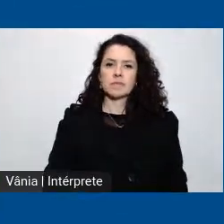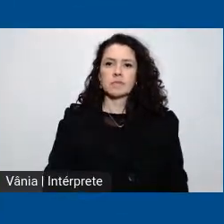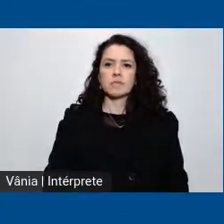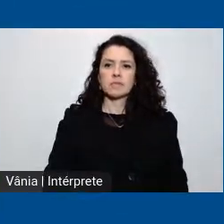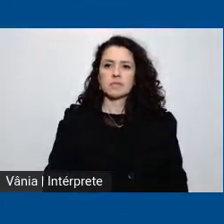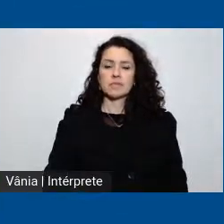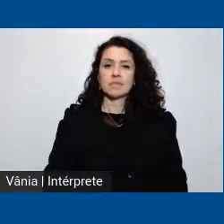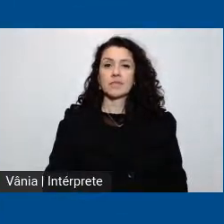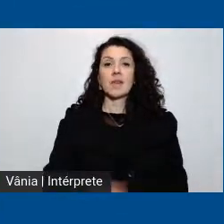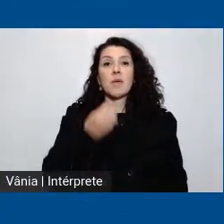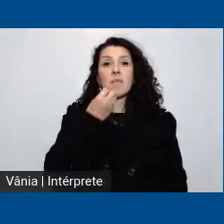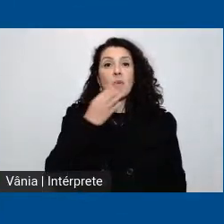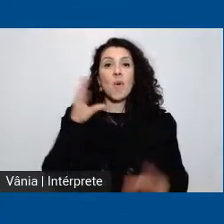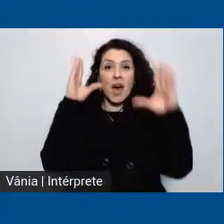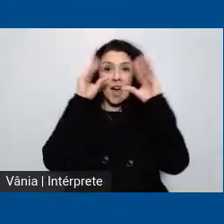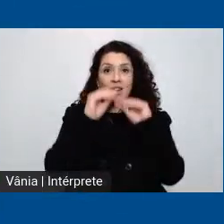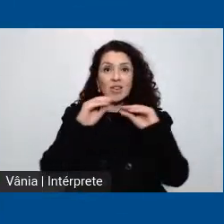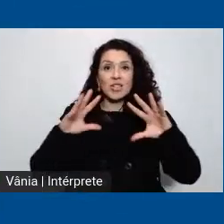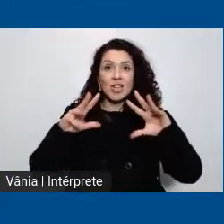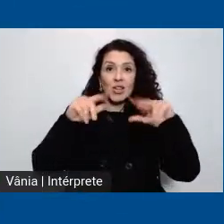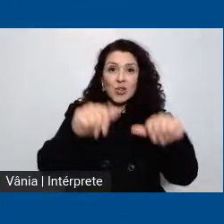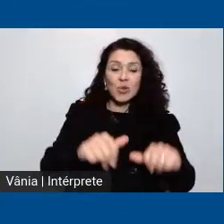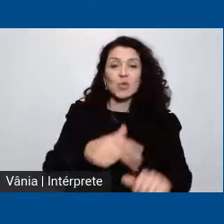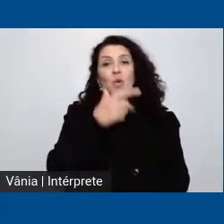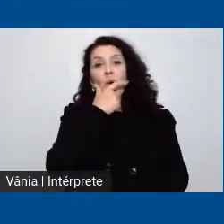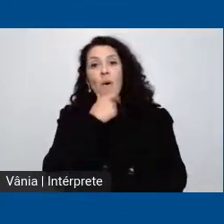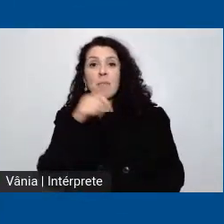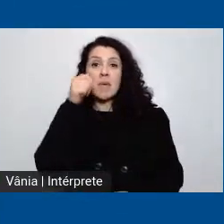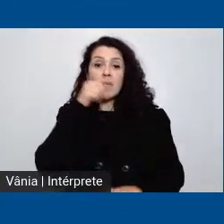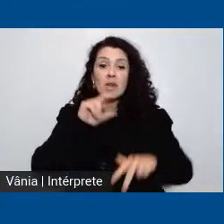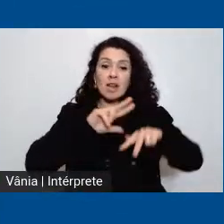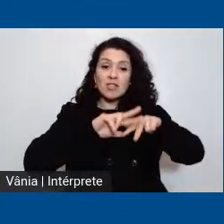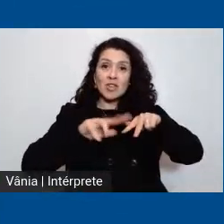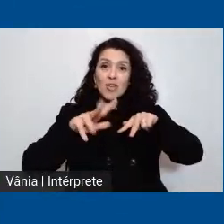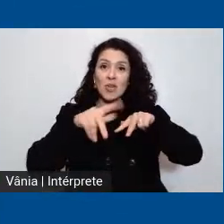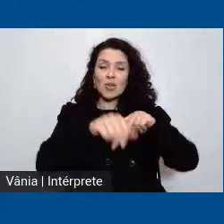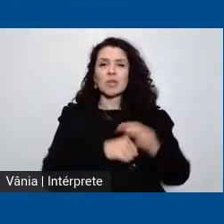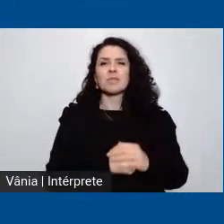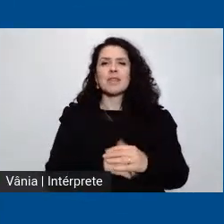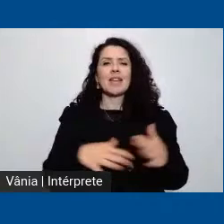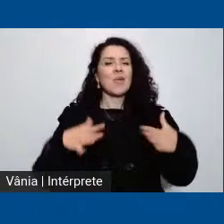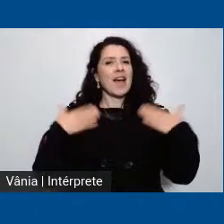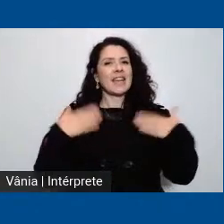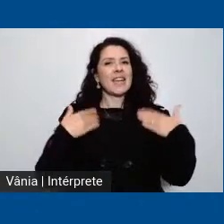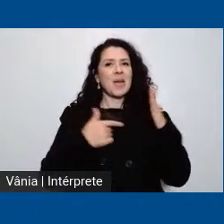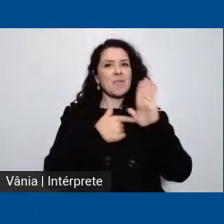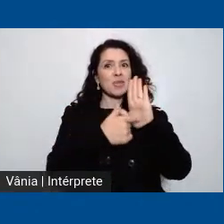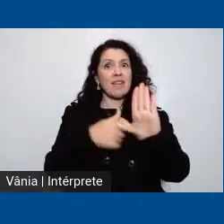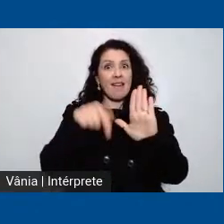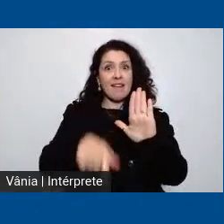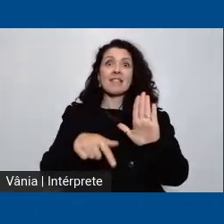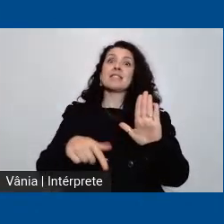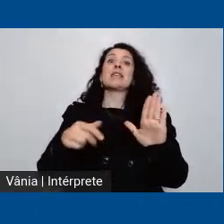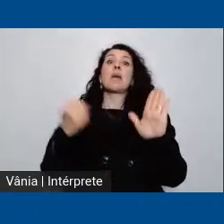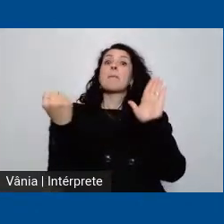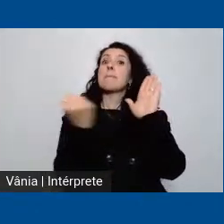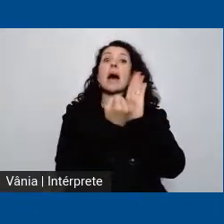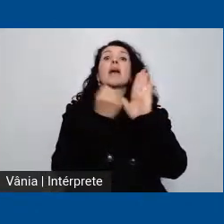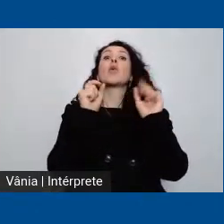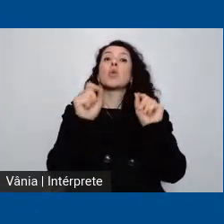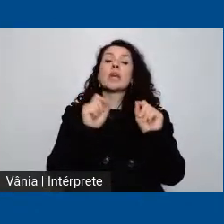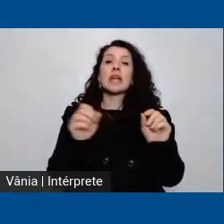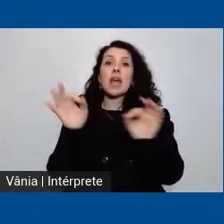Boa noite a todas, todos e todes. É uma grande alegria apresentar esse evento que marca o encerramento do projeto de